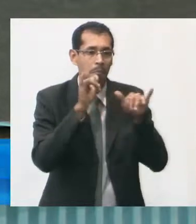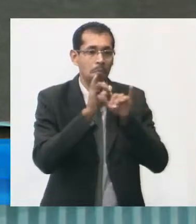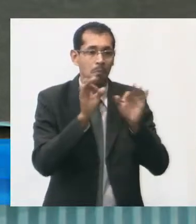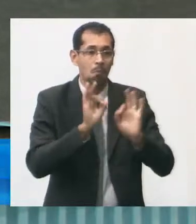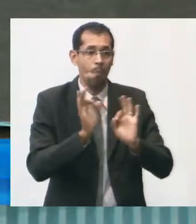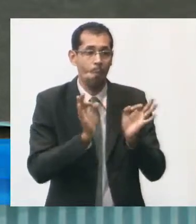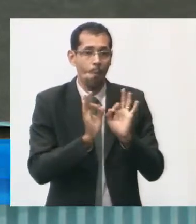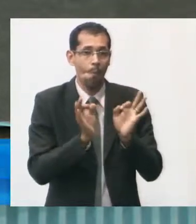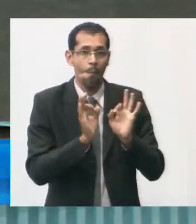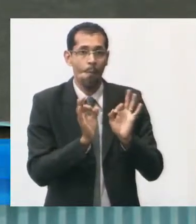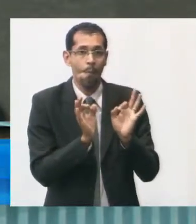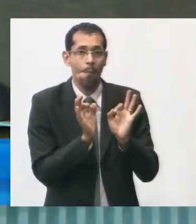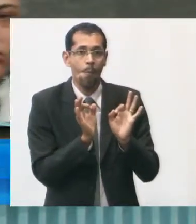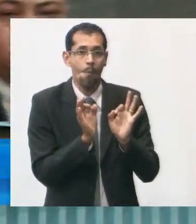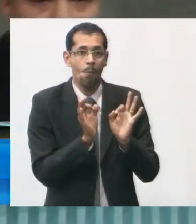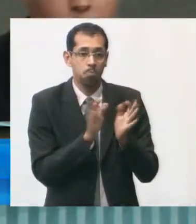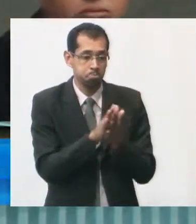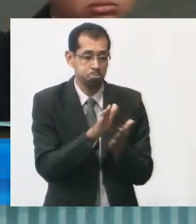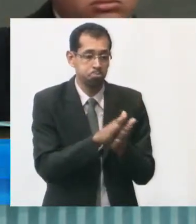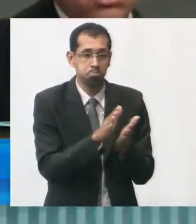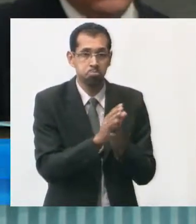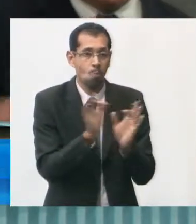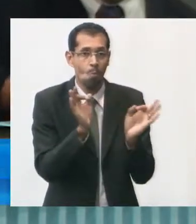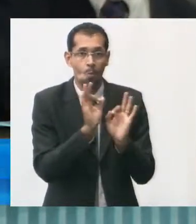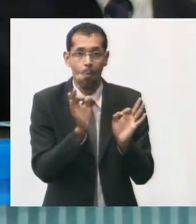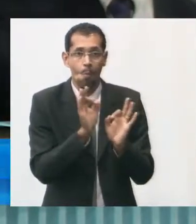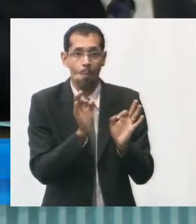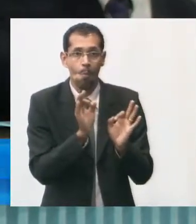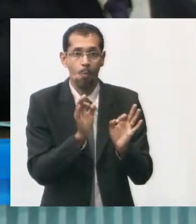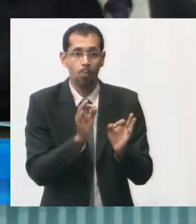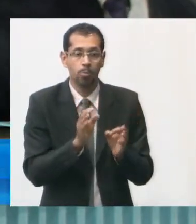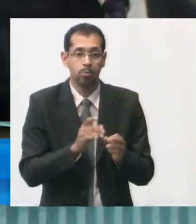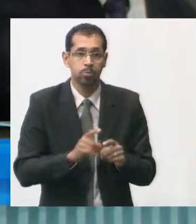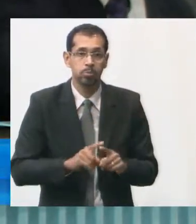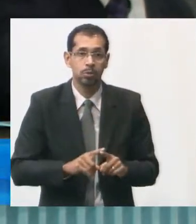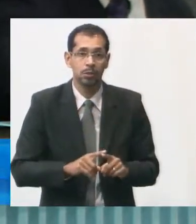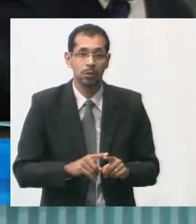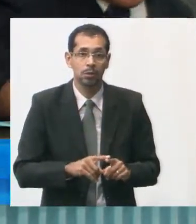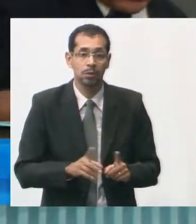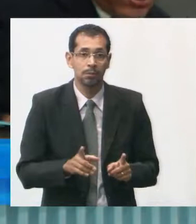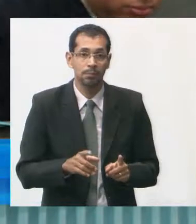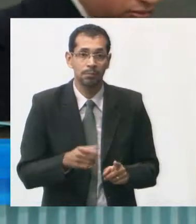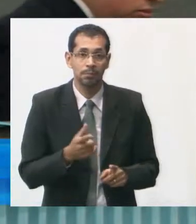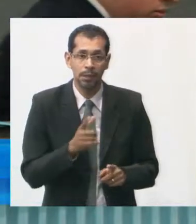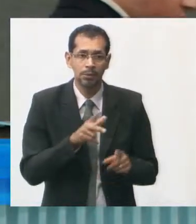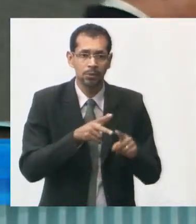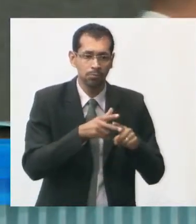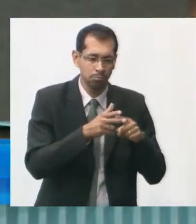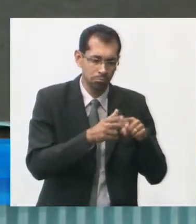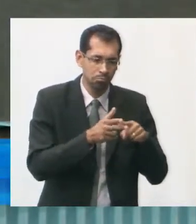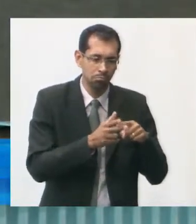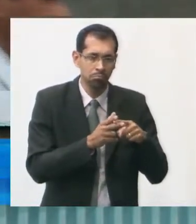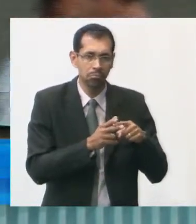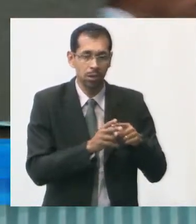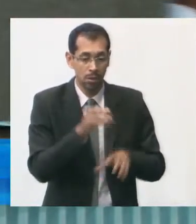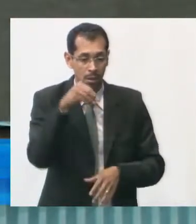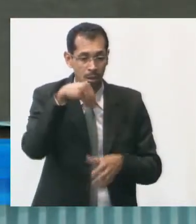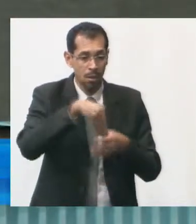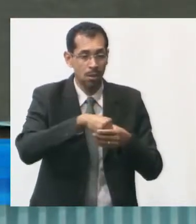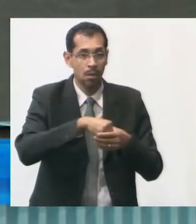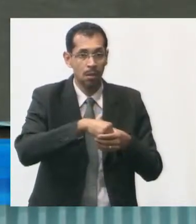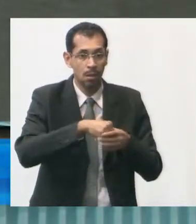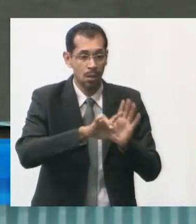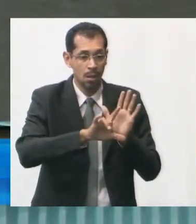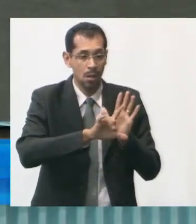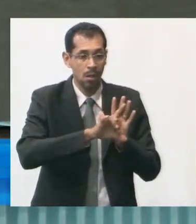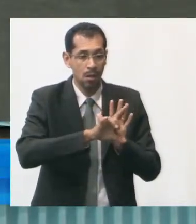Não foi impresso, não foi divulgado na lei orgânica, depois de nós acertarmos, como já acertamos outras situações, que continuam errado quando você